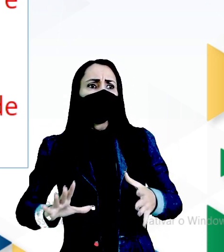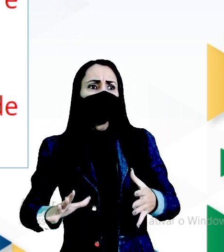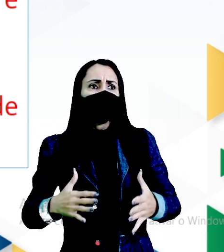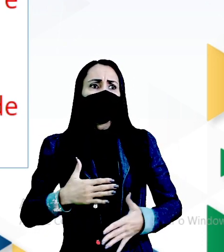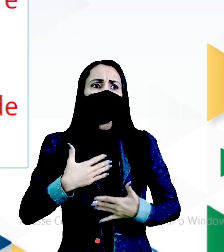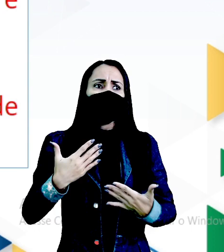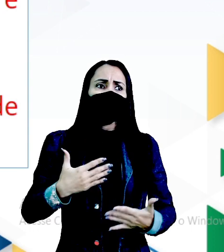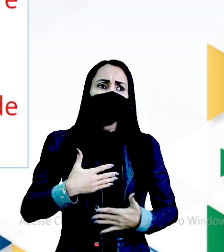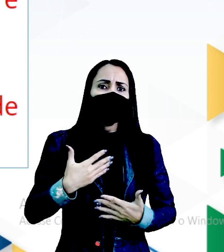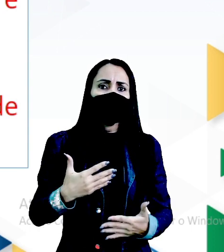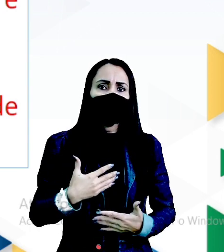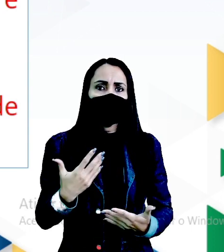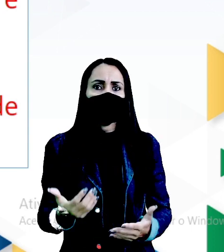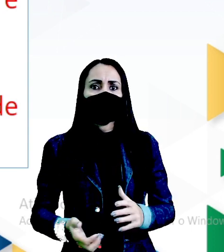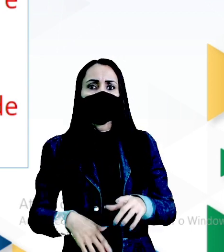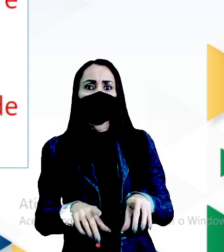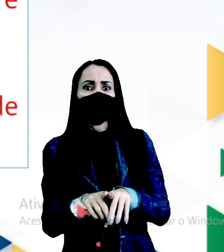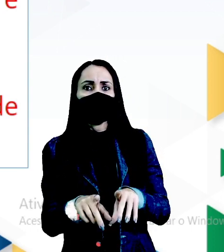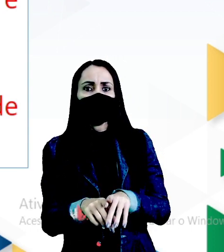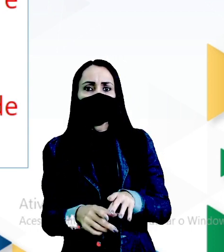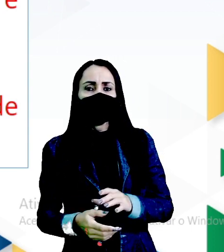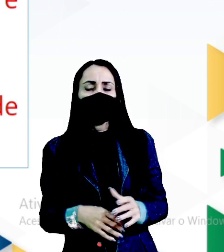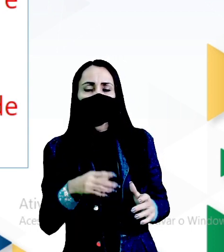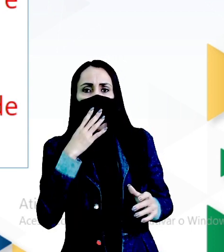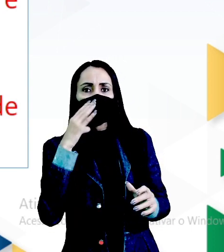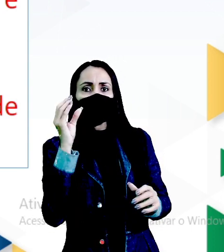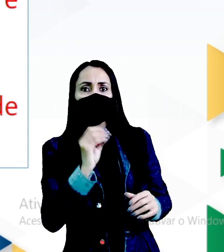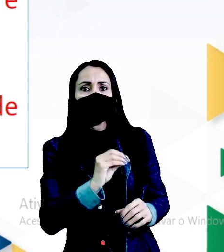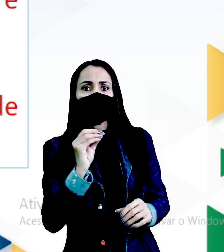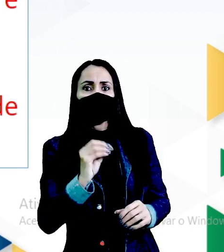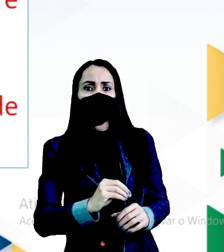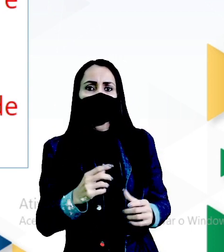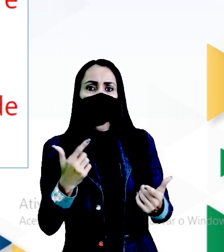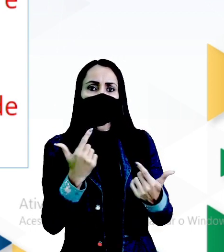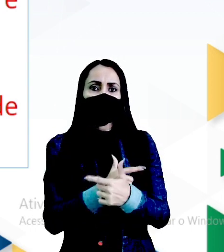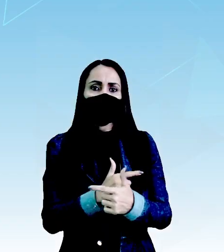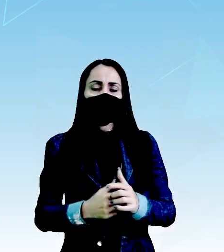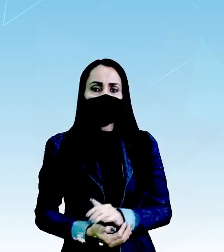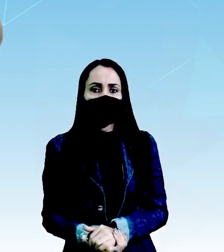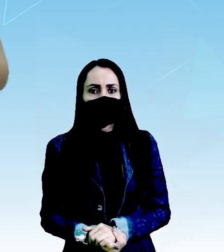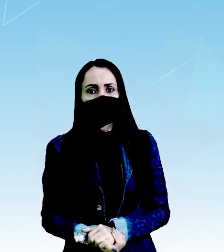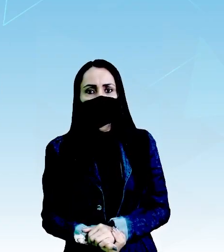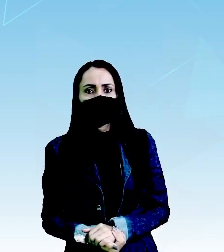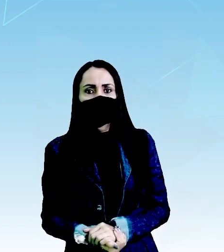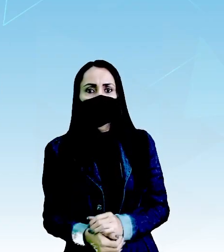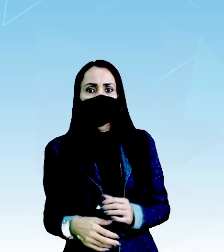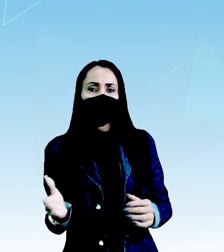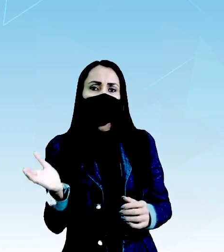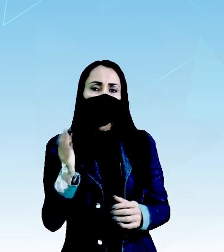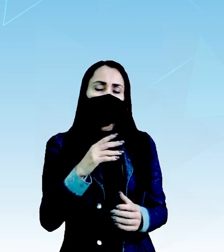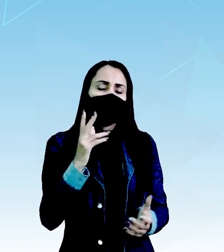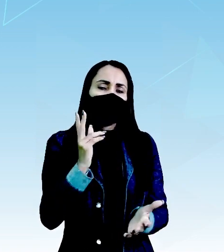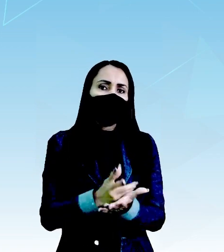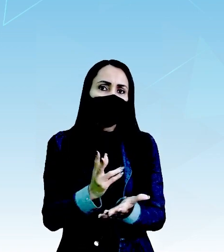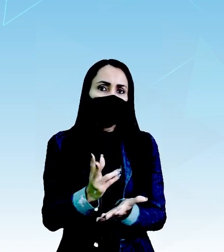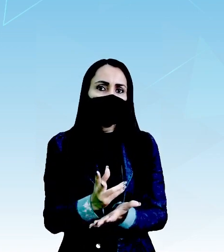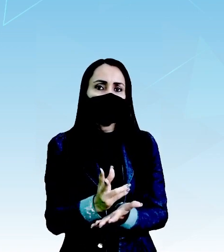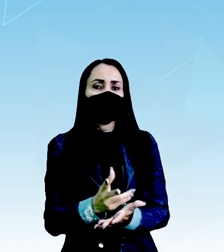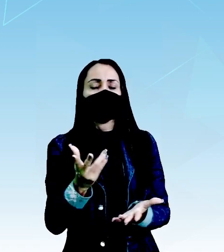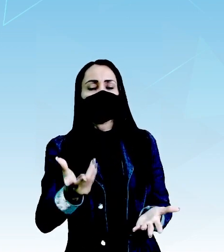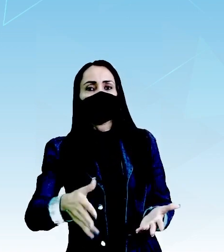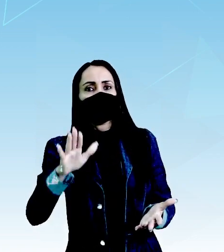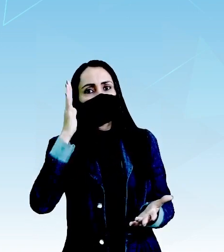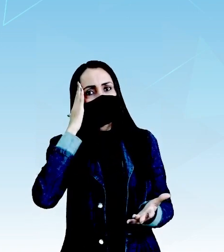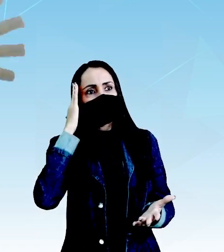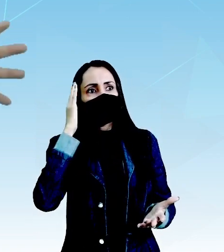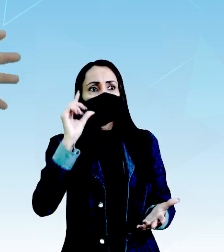alegria. Por extensão, pode ser desprezo e zombaria. E é isso aí. E vamos caminhando, vamos entender um pouco